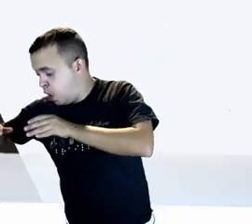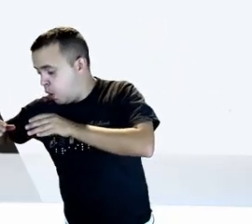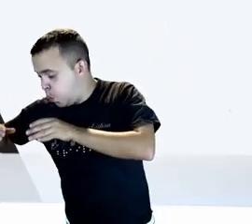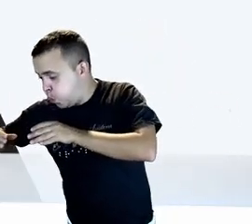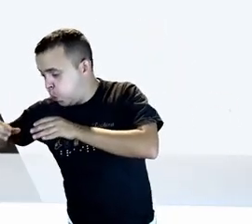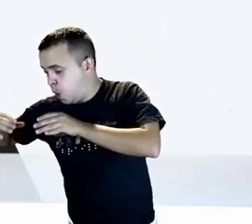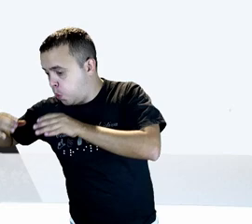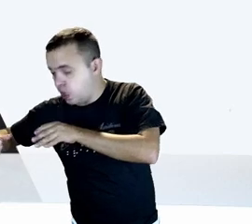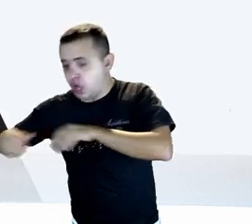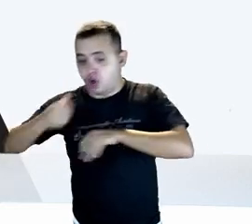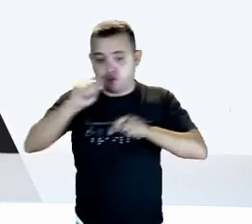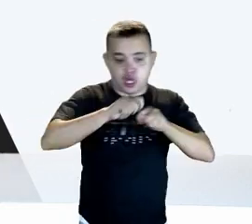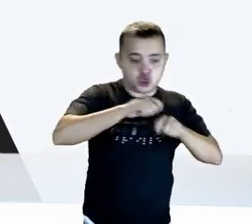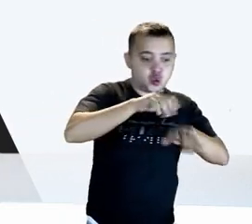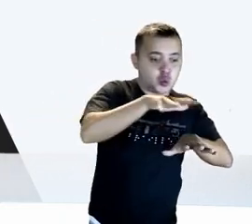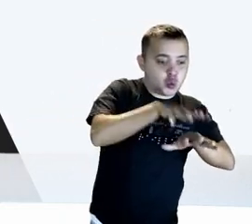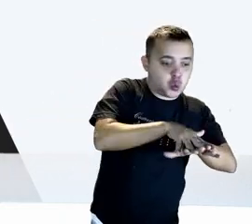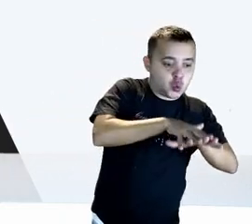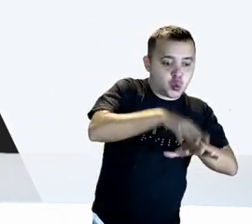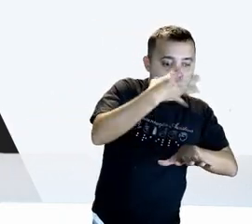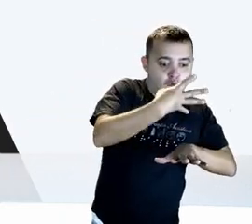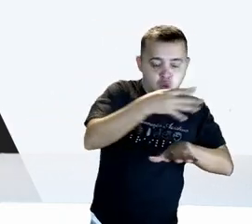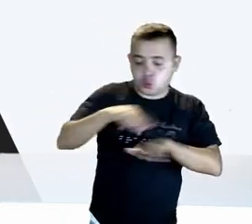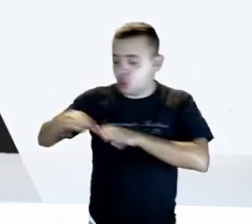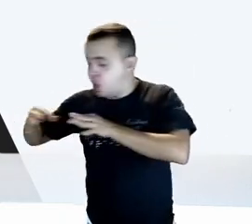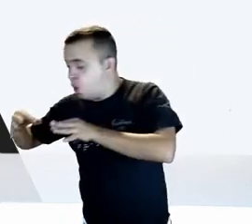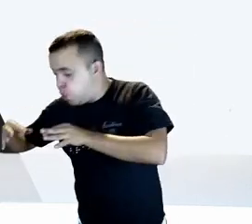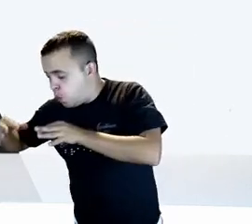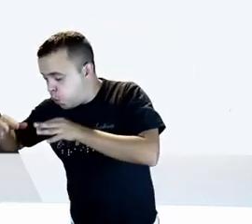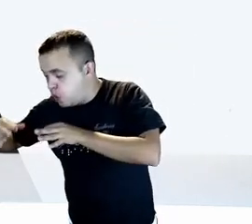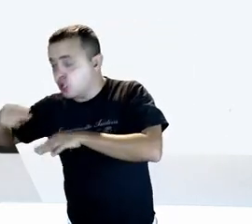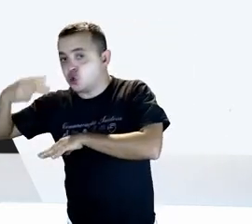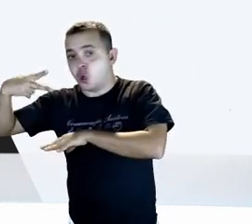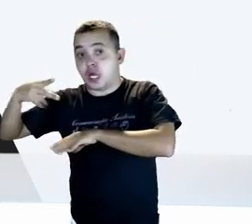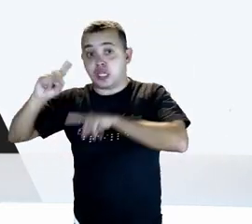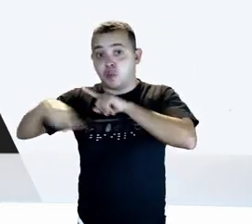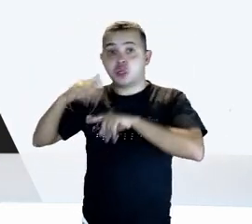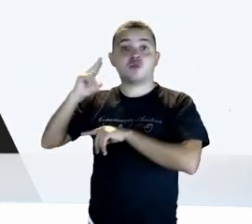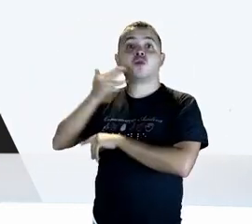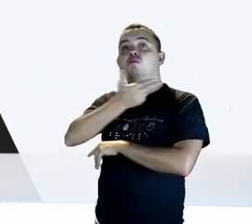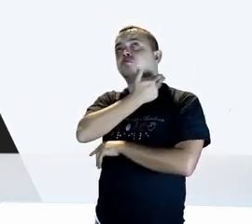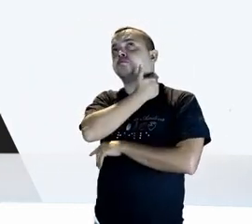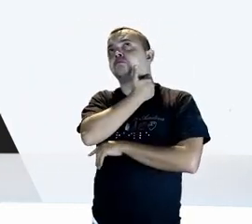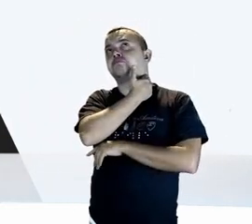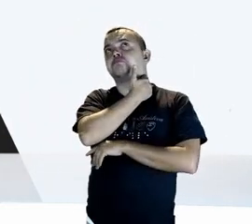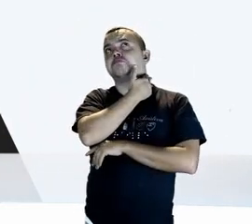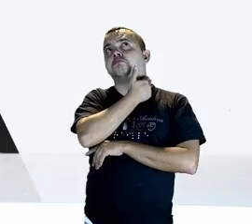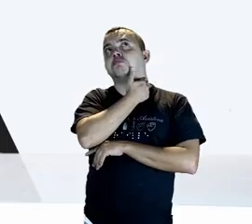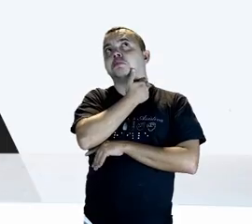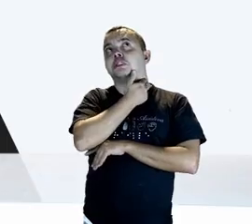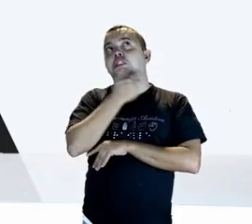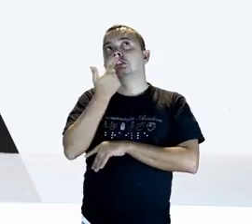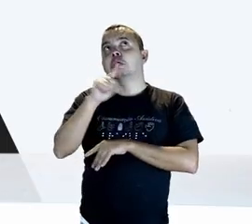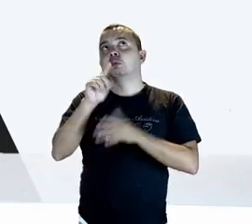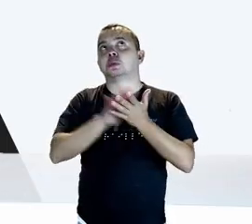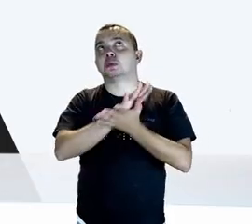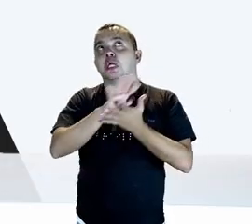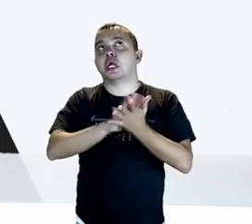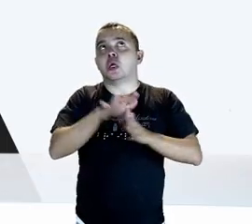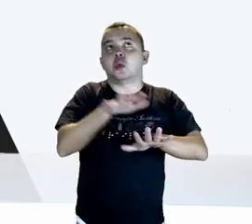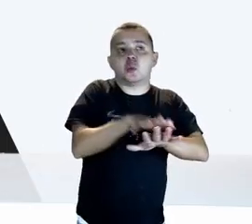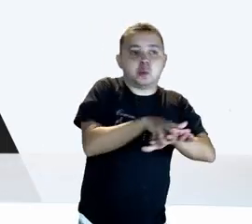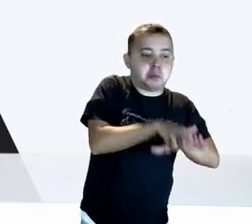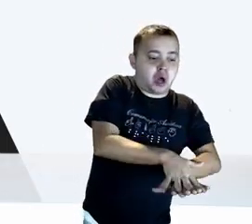de 15 compressões e 2 sopros e verificar depois o pulso. Se não houver pulso, manter